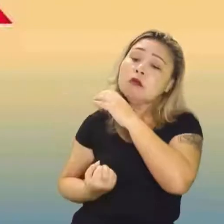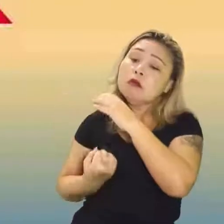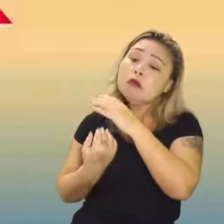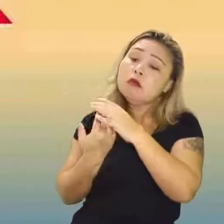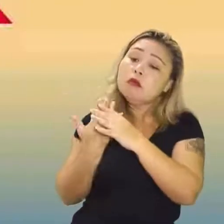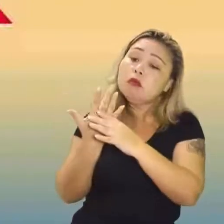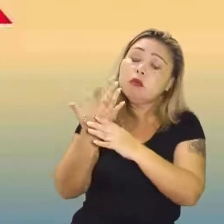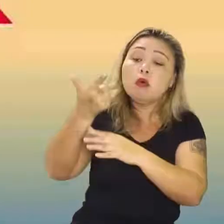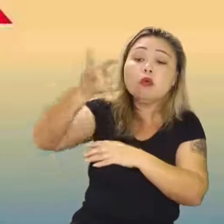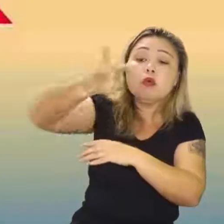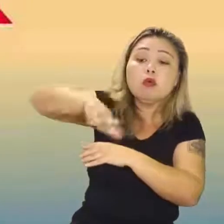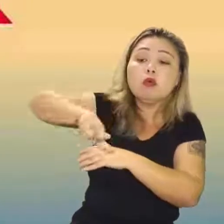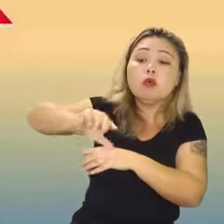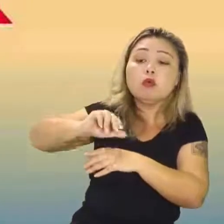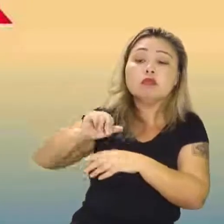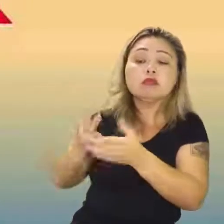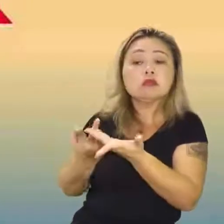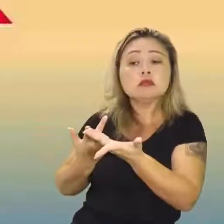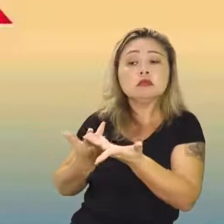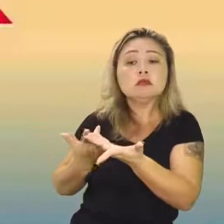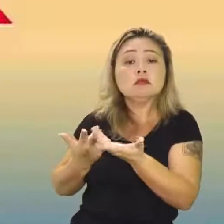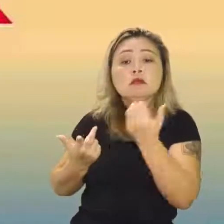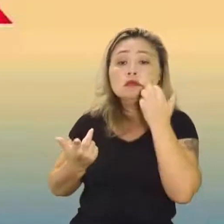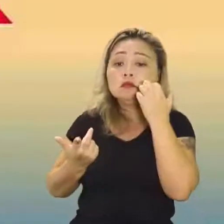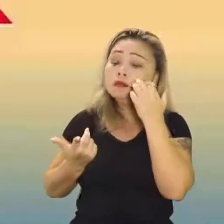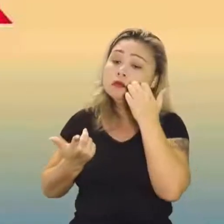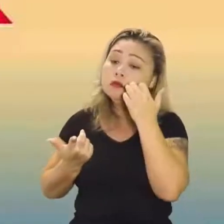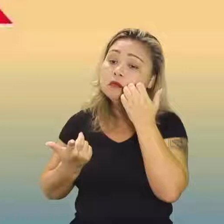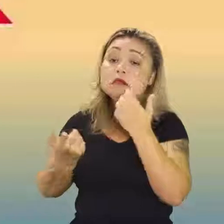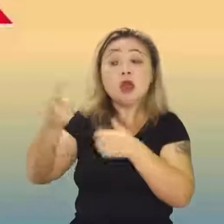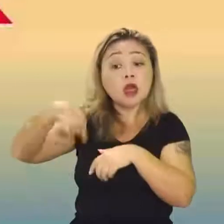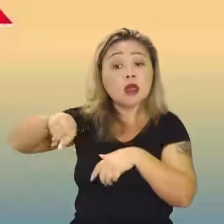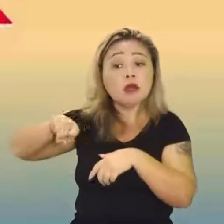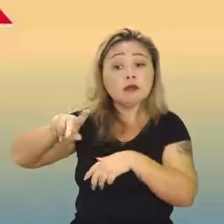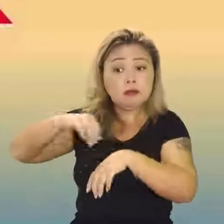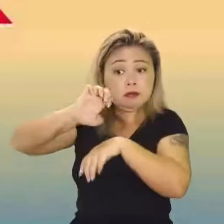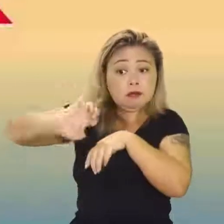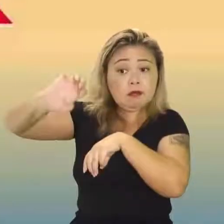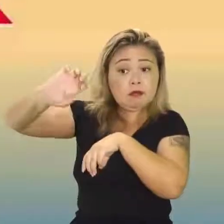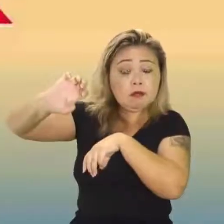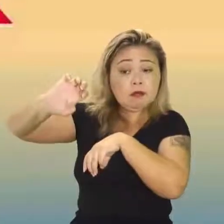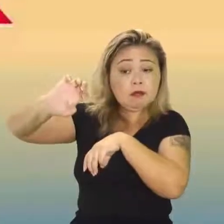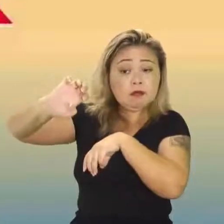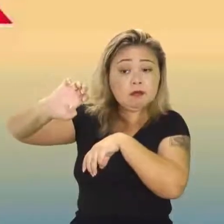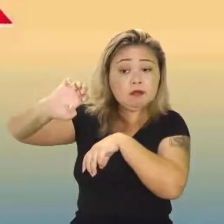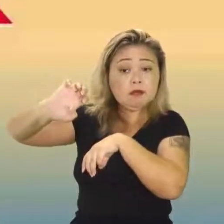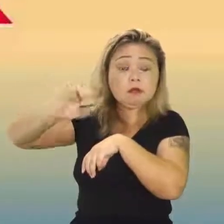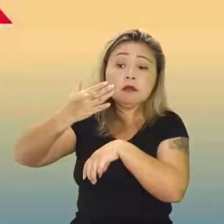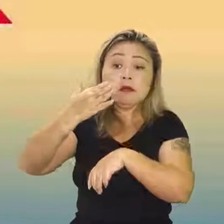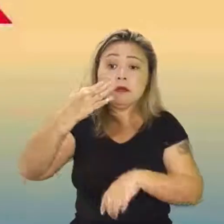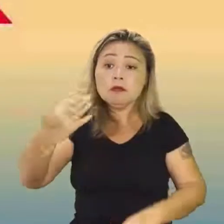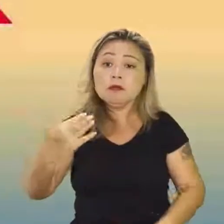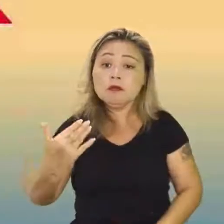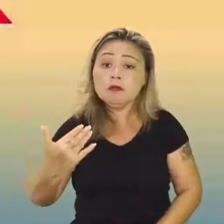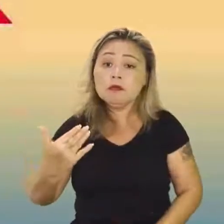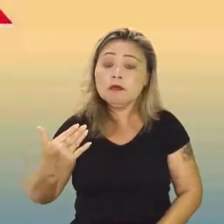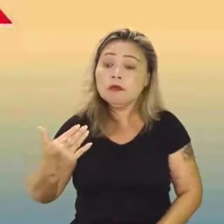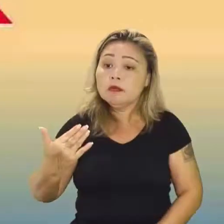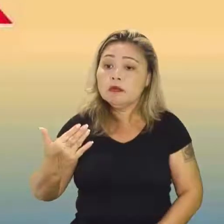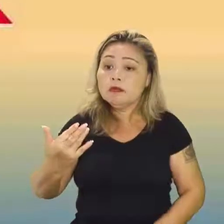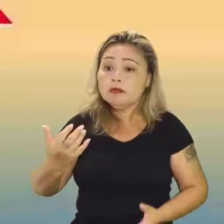frutificar novamente essa Europa? E a Europa, ela estava diante de